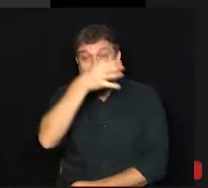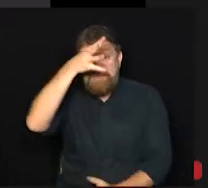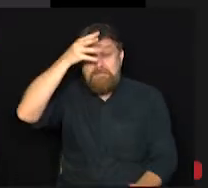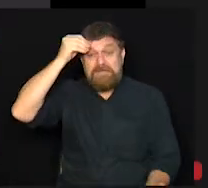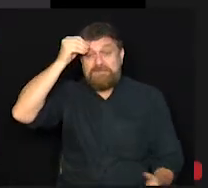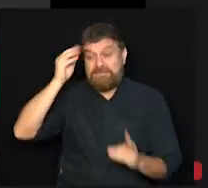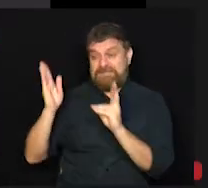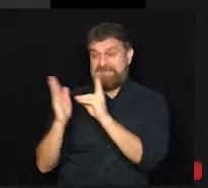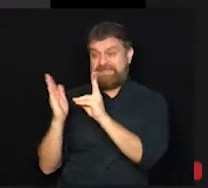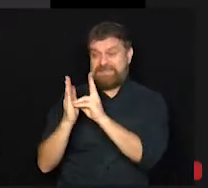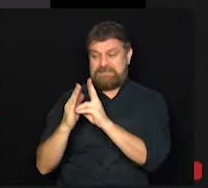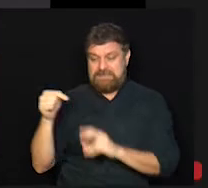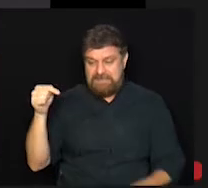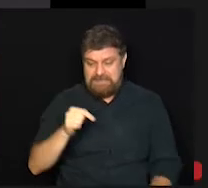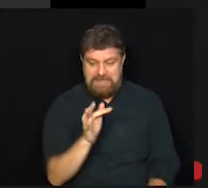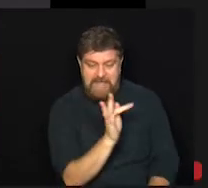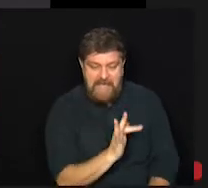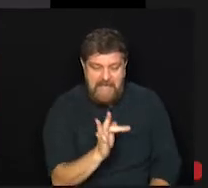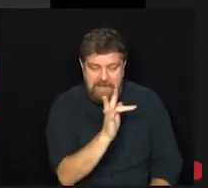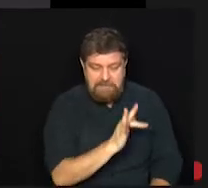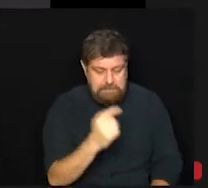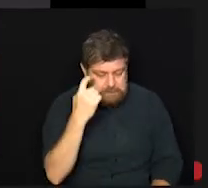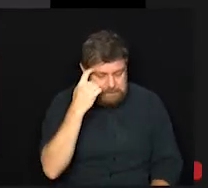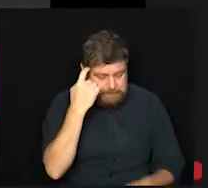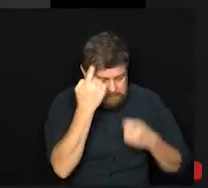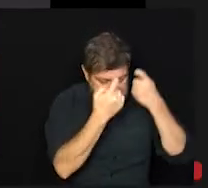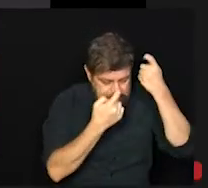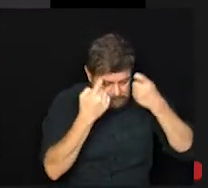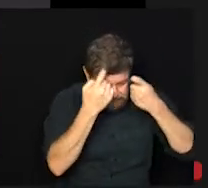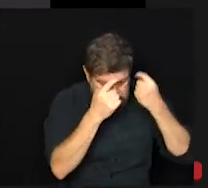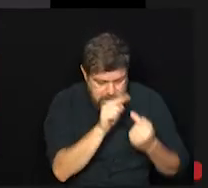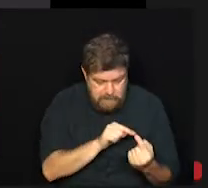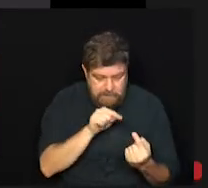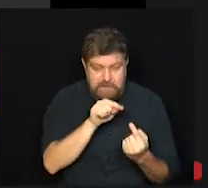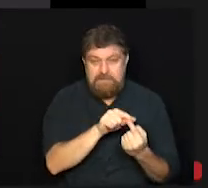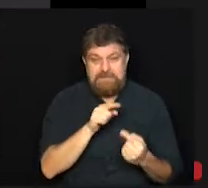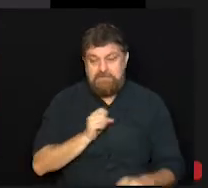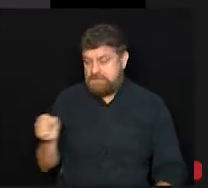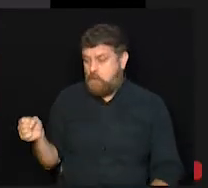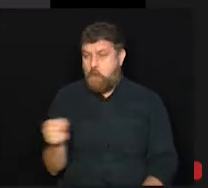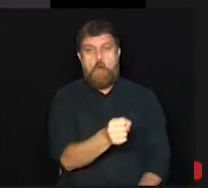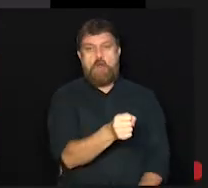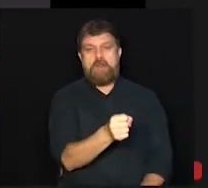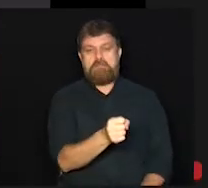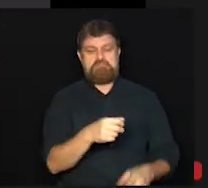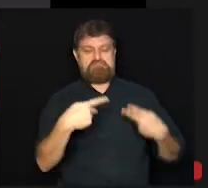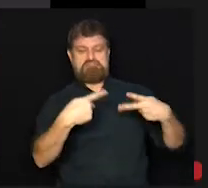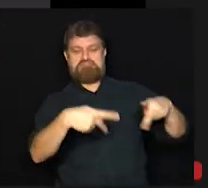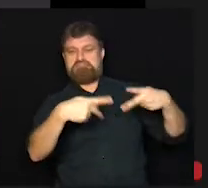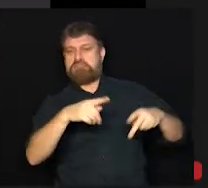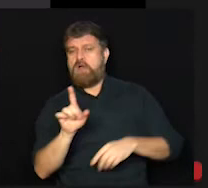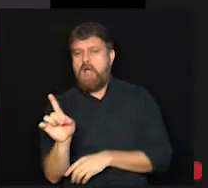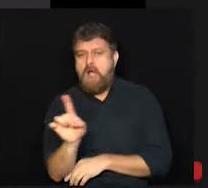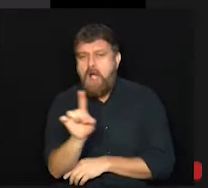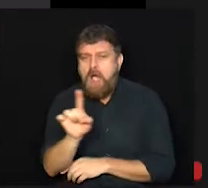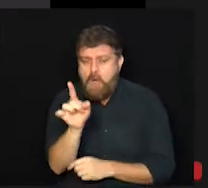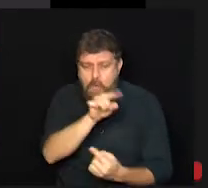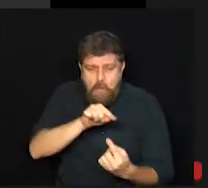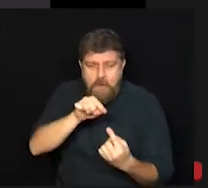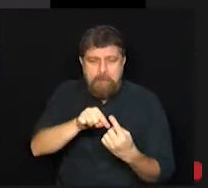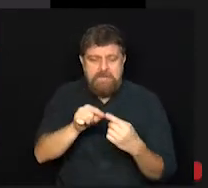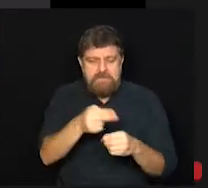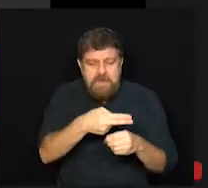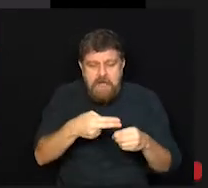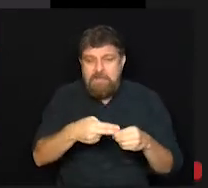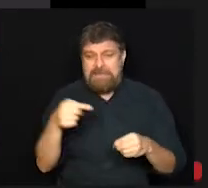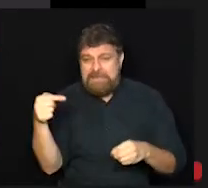questões que a universidade precisa se preocupar, se o seu objetivo não é só pôr os estudantes dentro da universidade. O objetivo da universidade